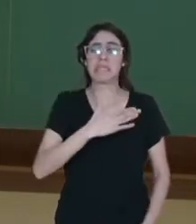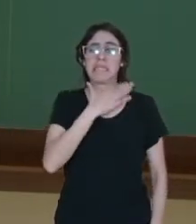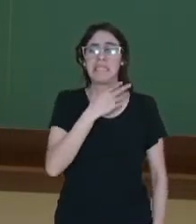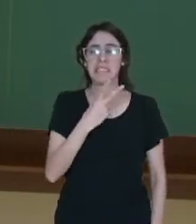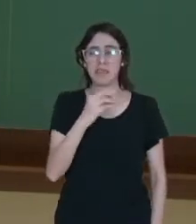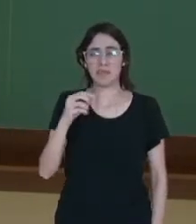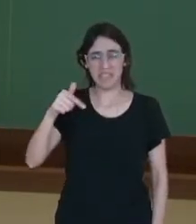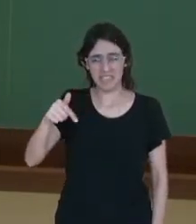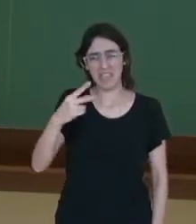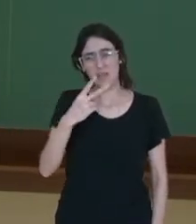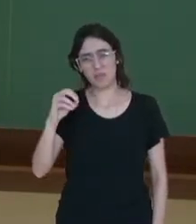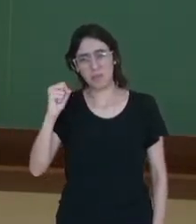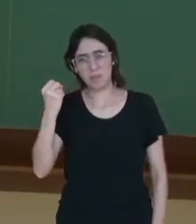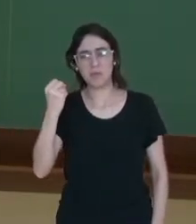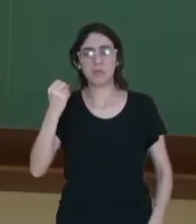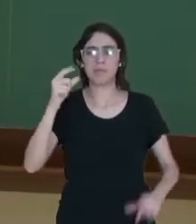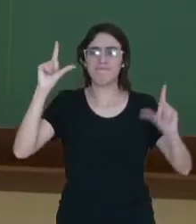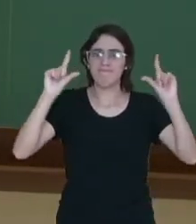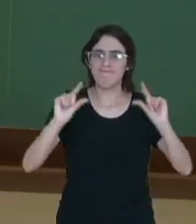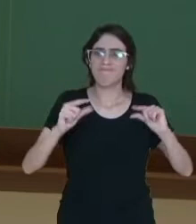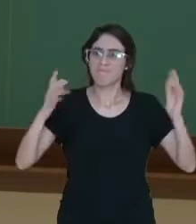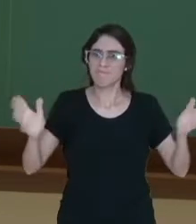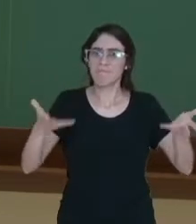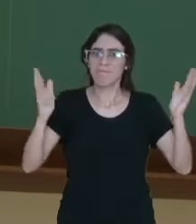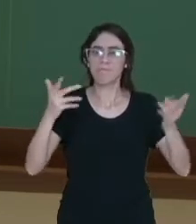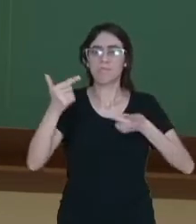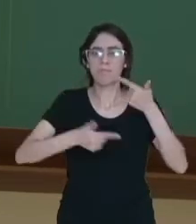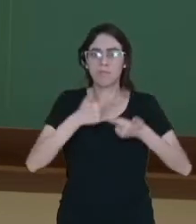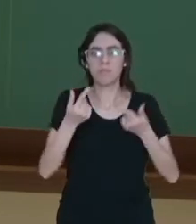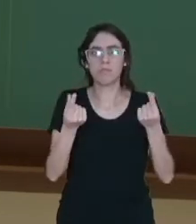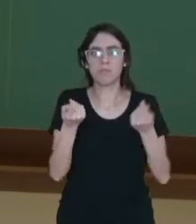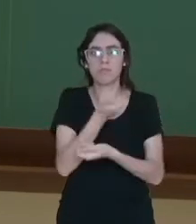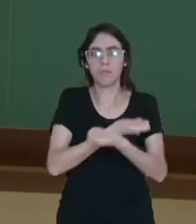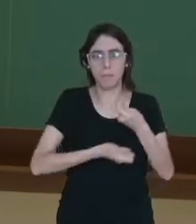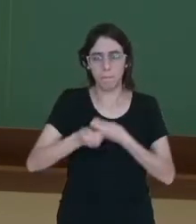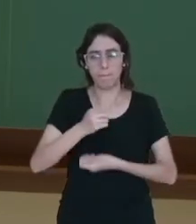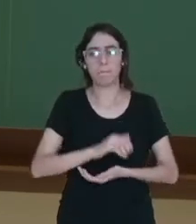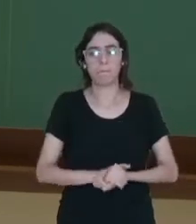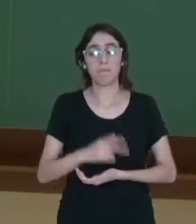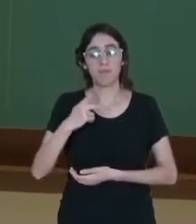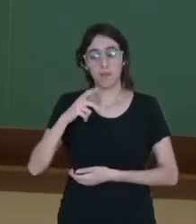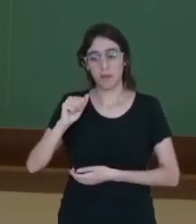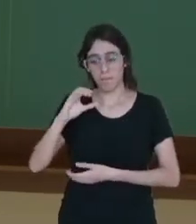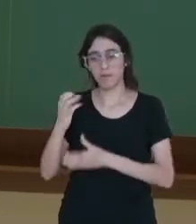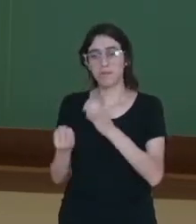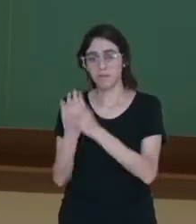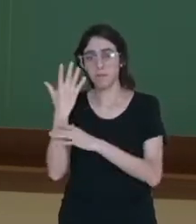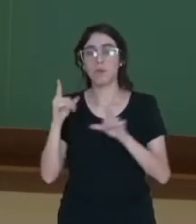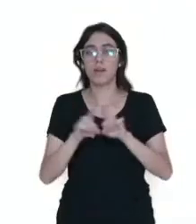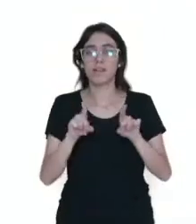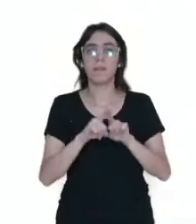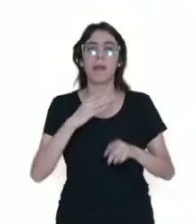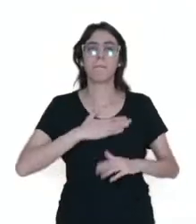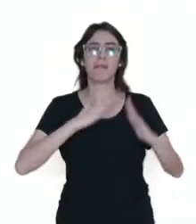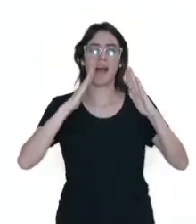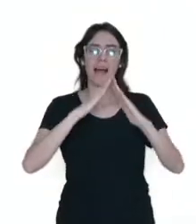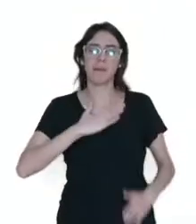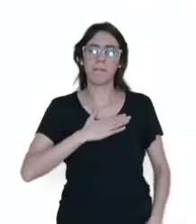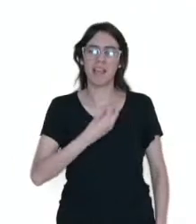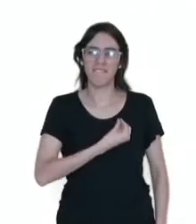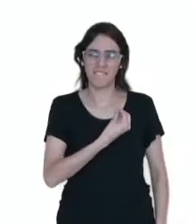2007 e 2008, que evitava-se atingir o Brasil. Além do PAC, foi criado junto o programa Minha Casa,